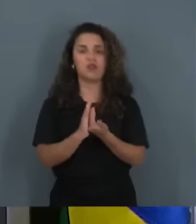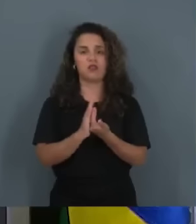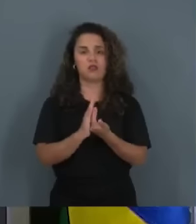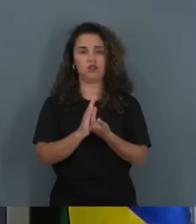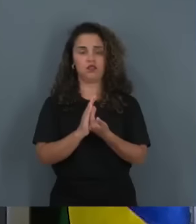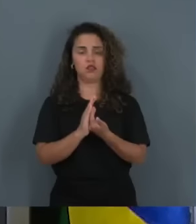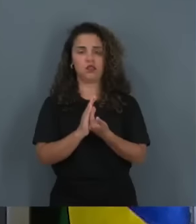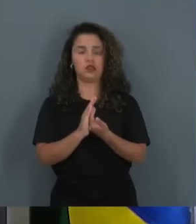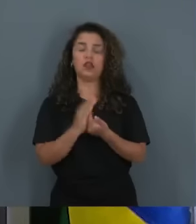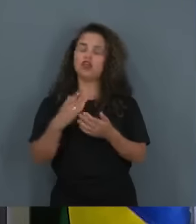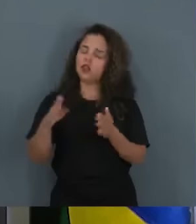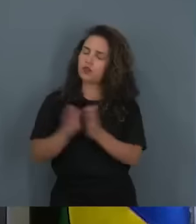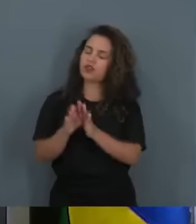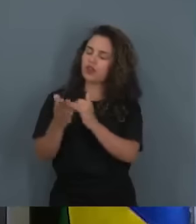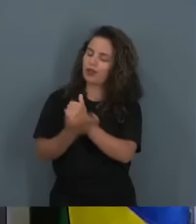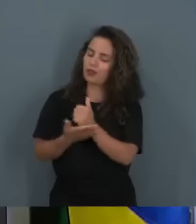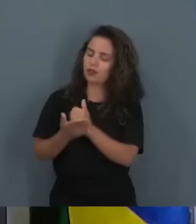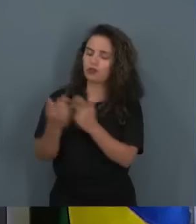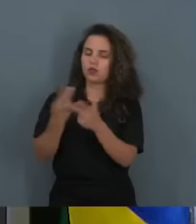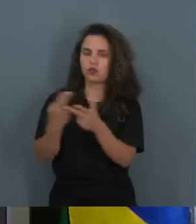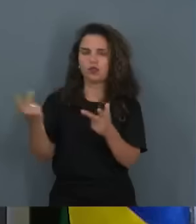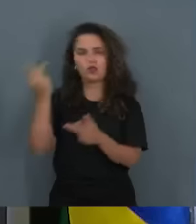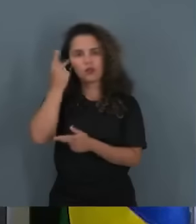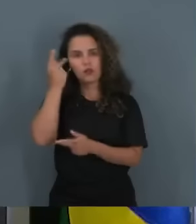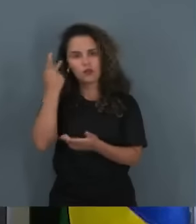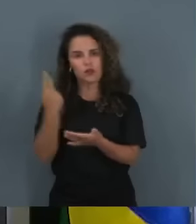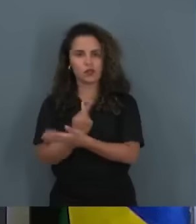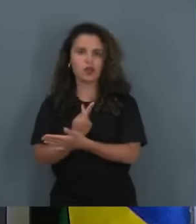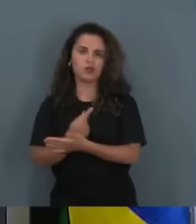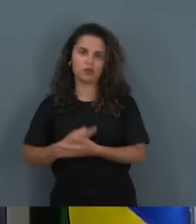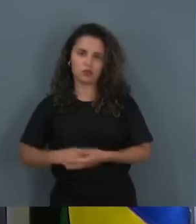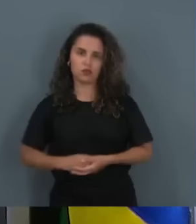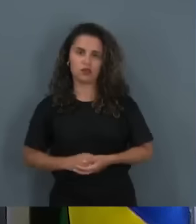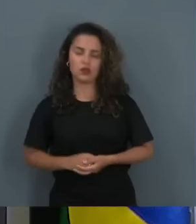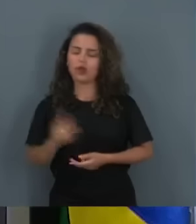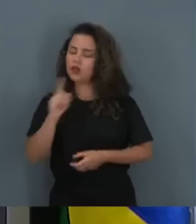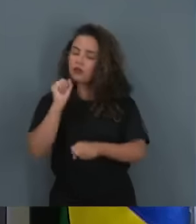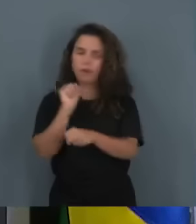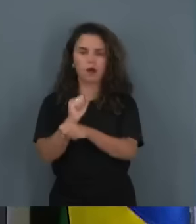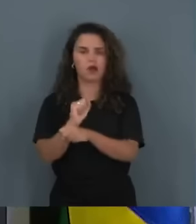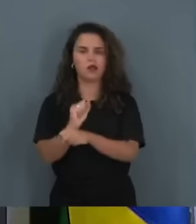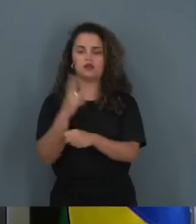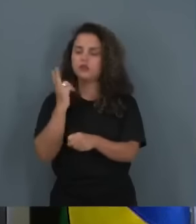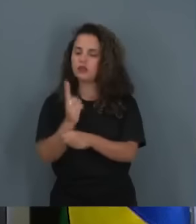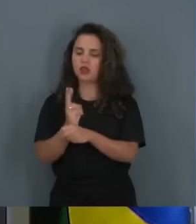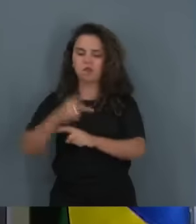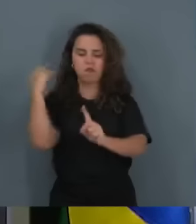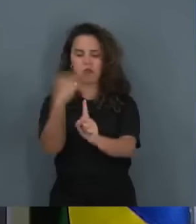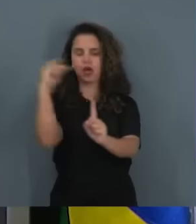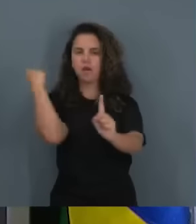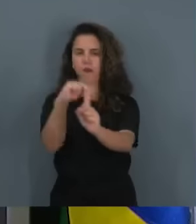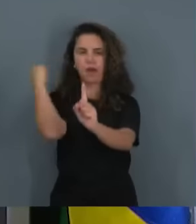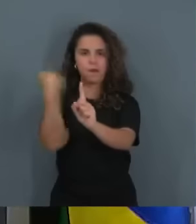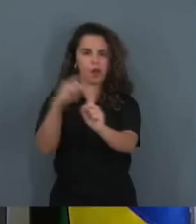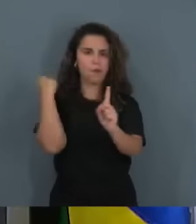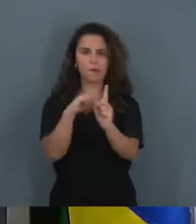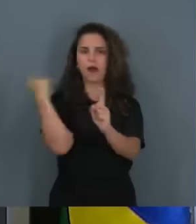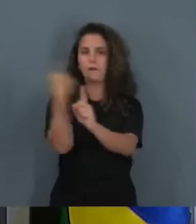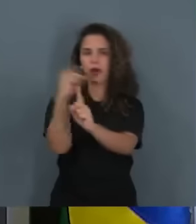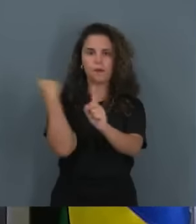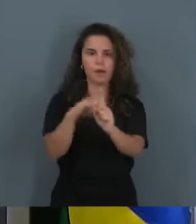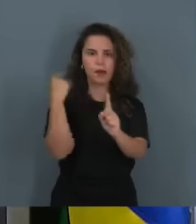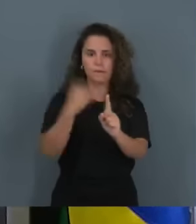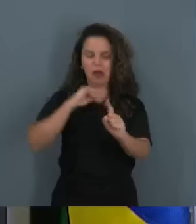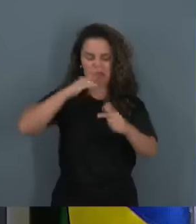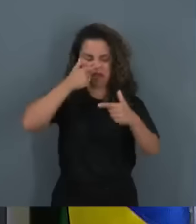últimos acontecimentos, porque não para, é todo tempo, não para. É todo tempo pancada na cabeça do cidadão de bem, é todo tempo